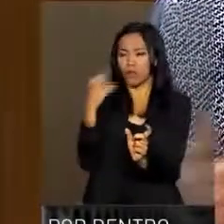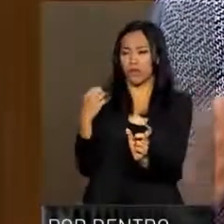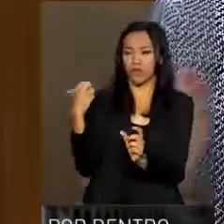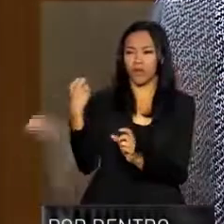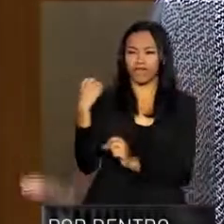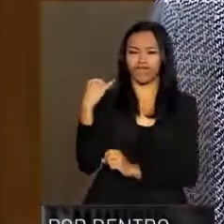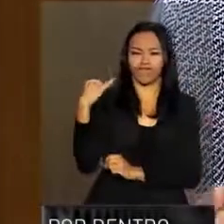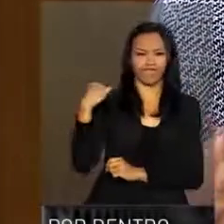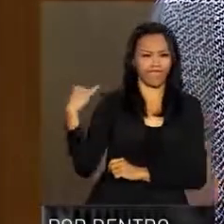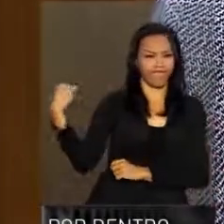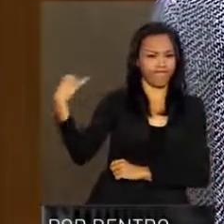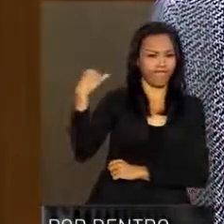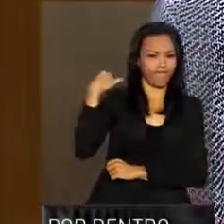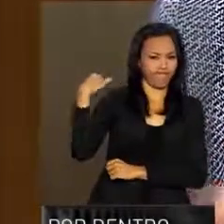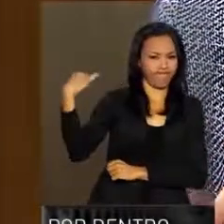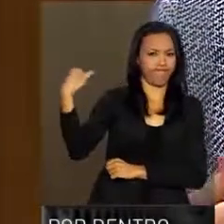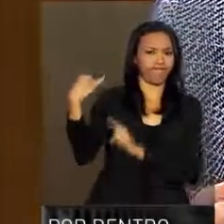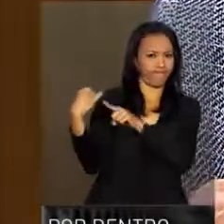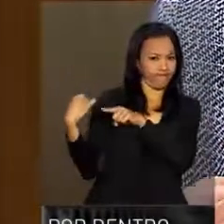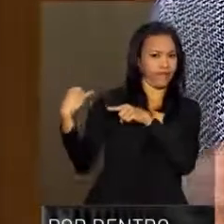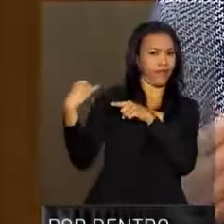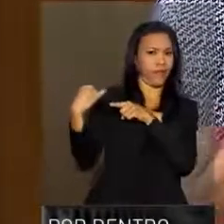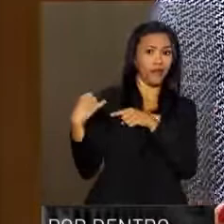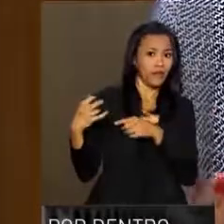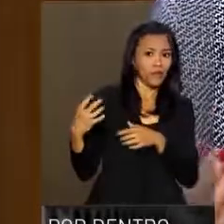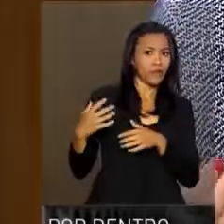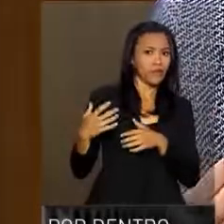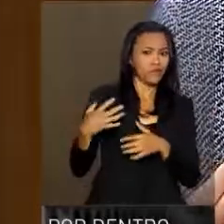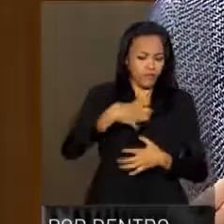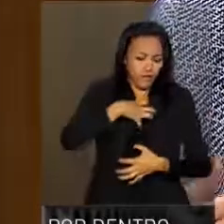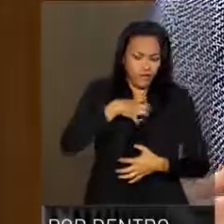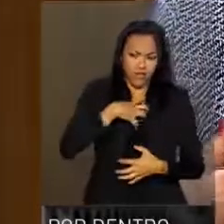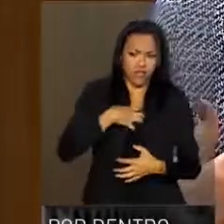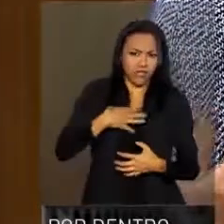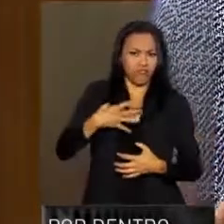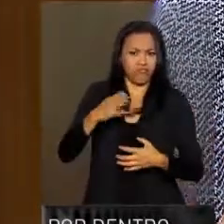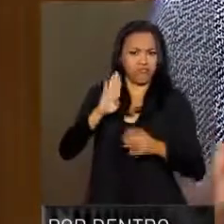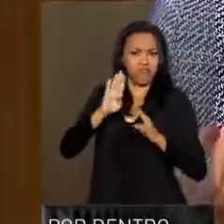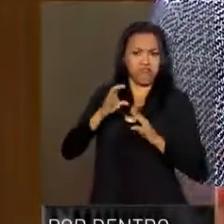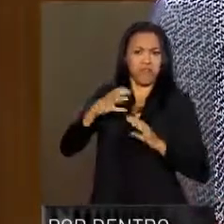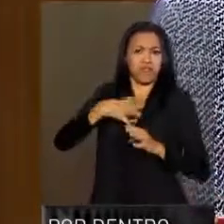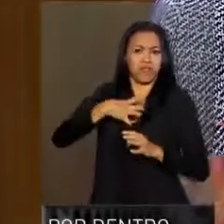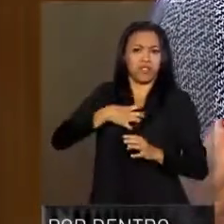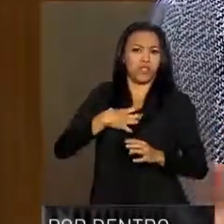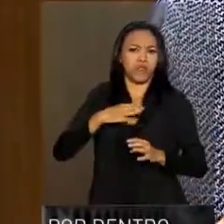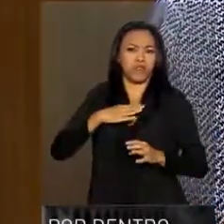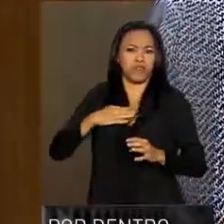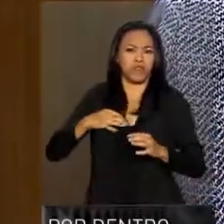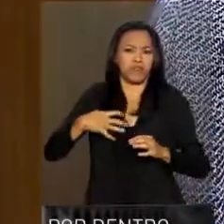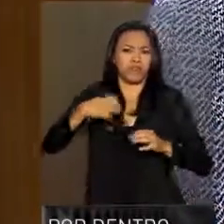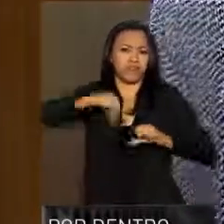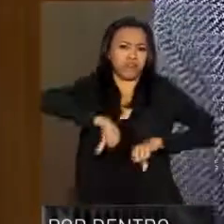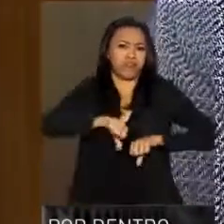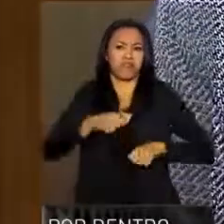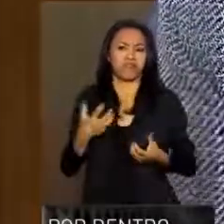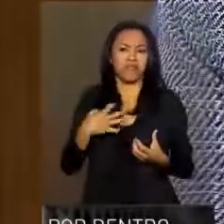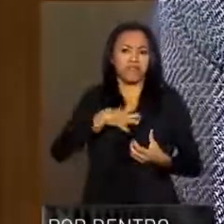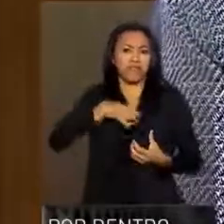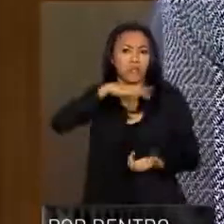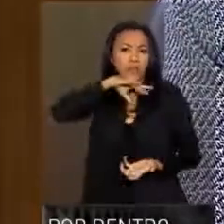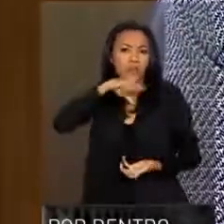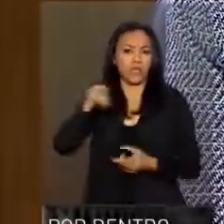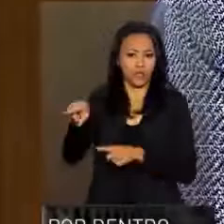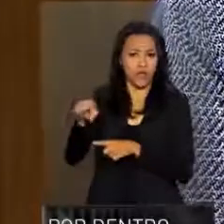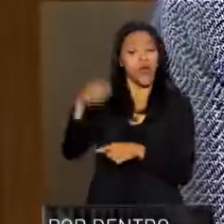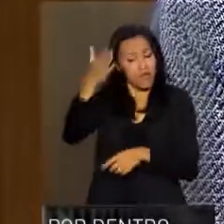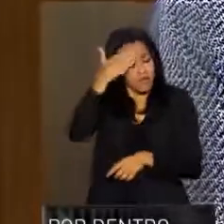uma parceria nesse sentido ela não vai não vai sentir que está importando em toda mulher sabe muito bem o que é quando ela está sendo